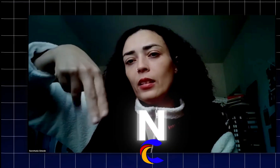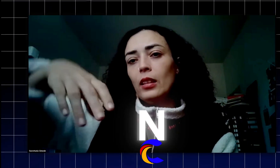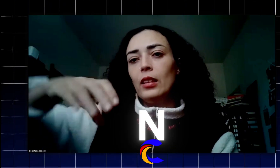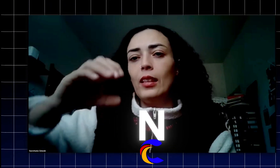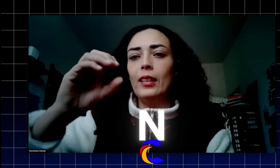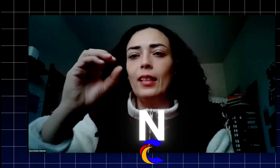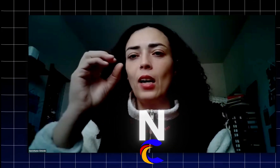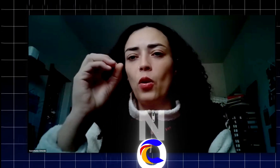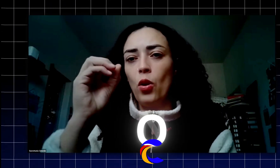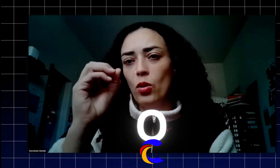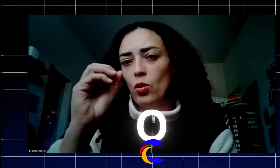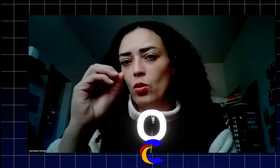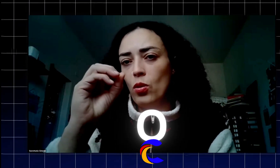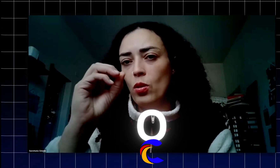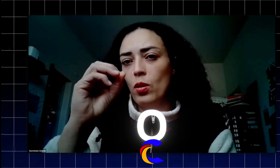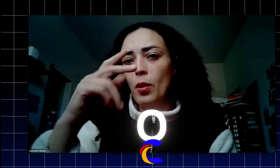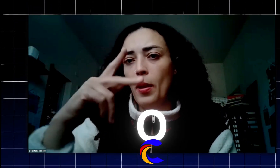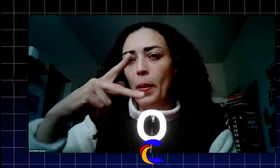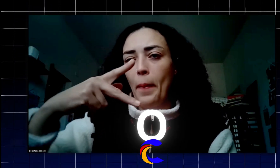N, letra O,